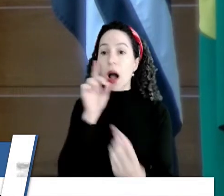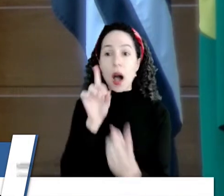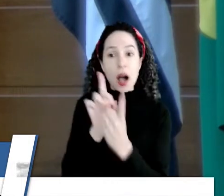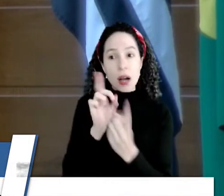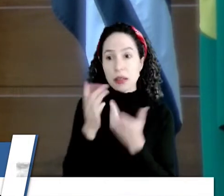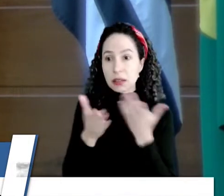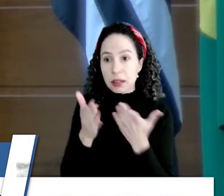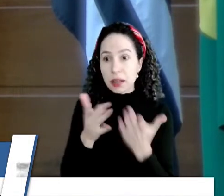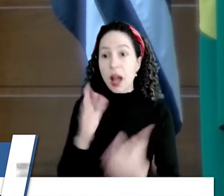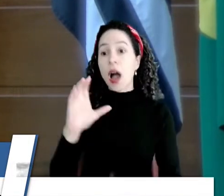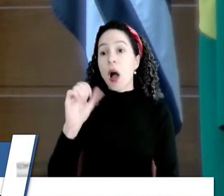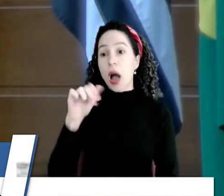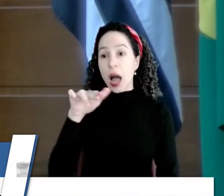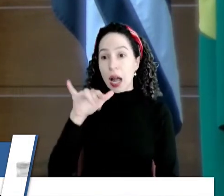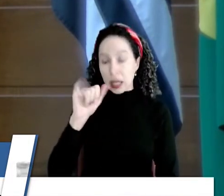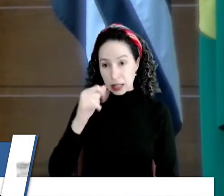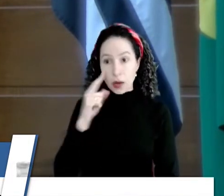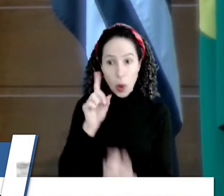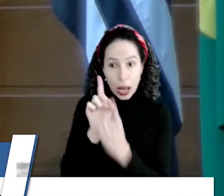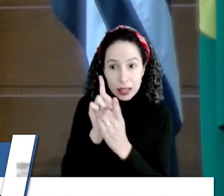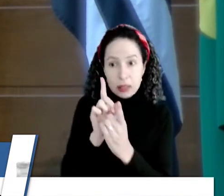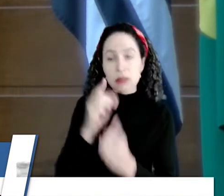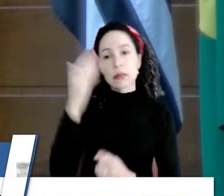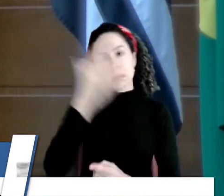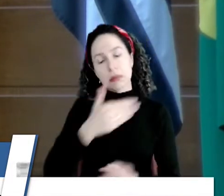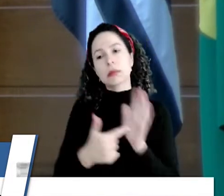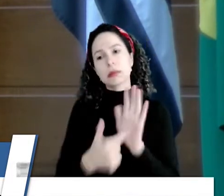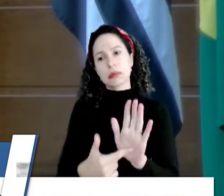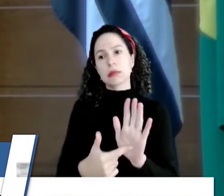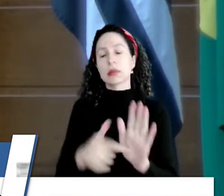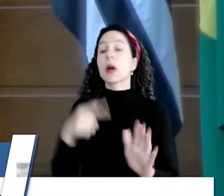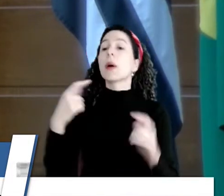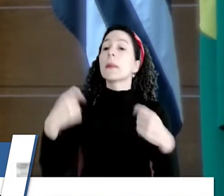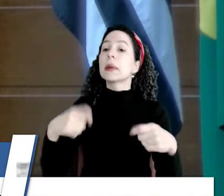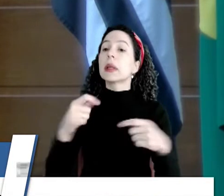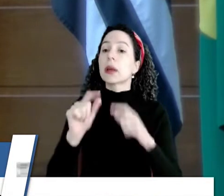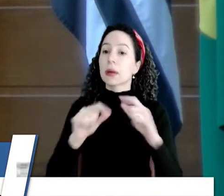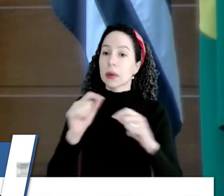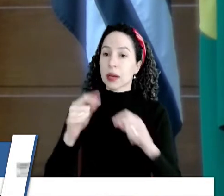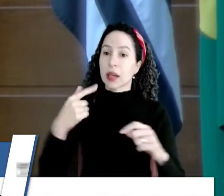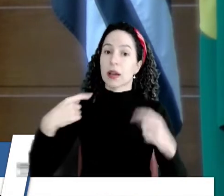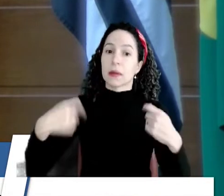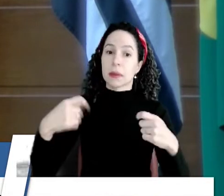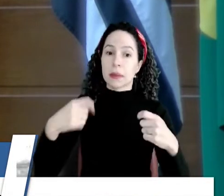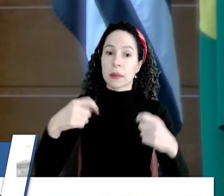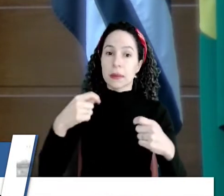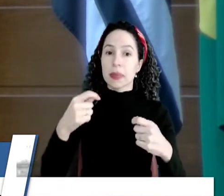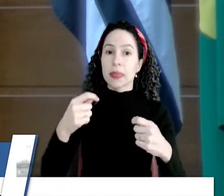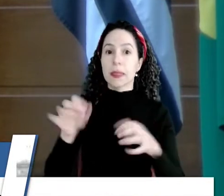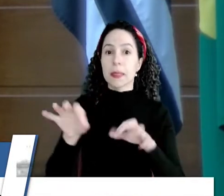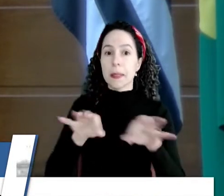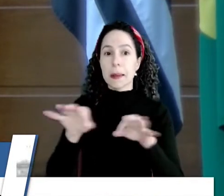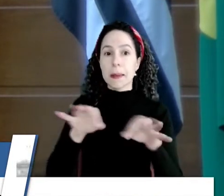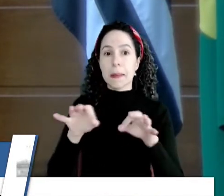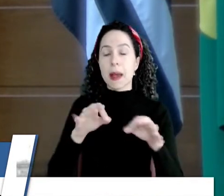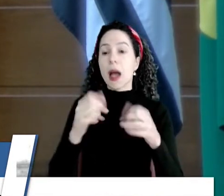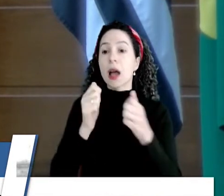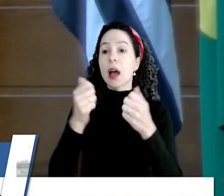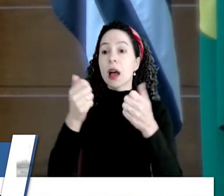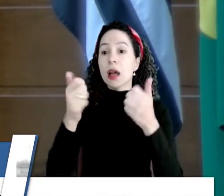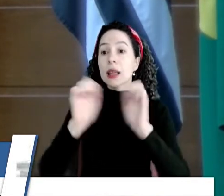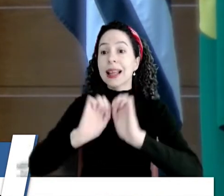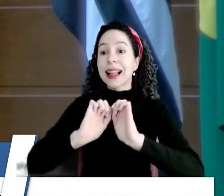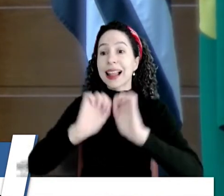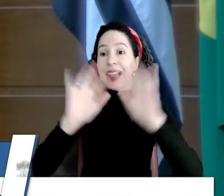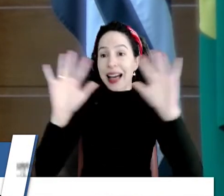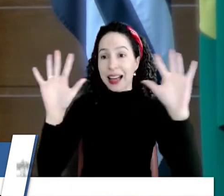gente precisa disso. A gente está precisando de colocar as coisas às claras. Entendeu? As pessoas precisam entender que